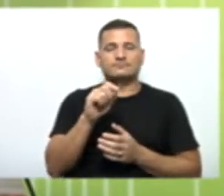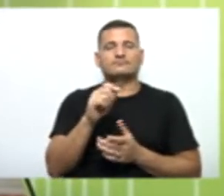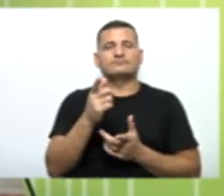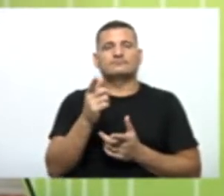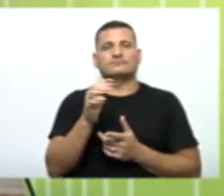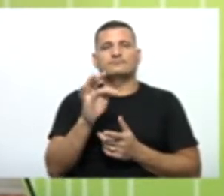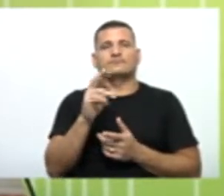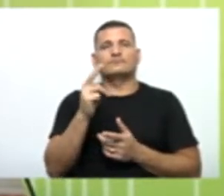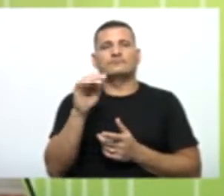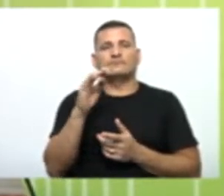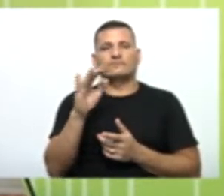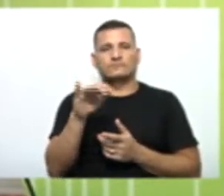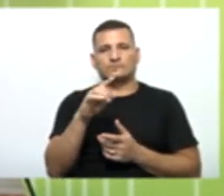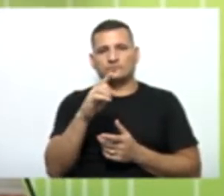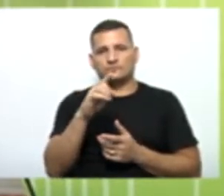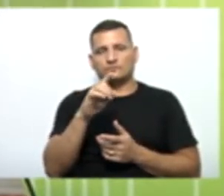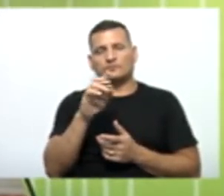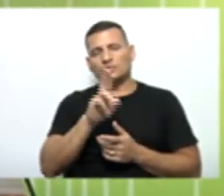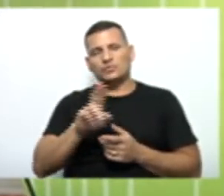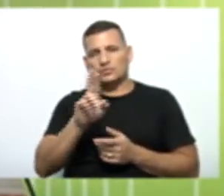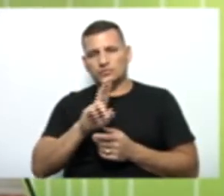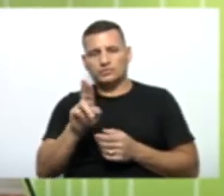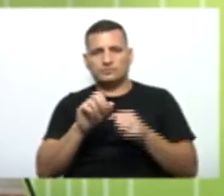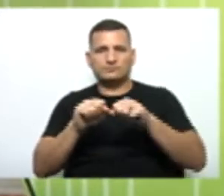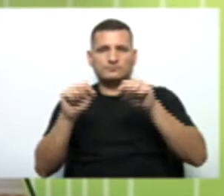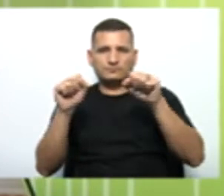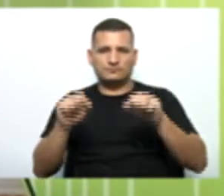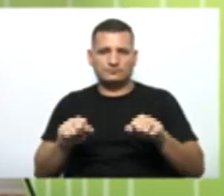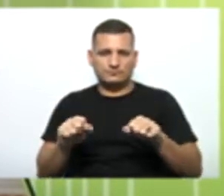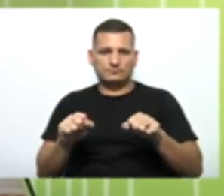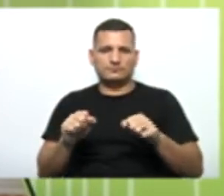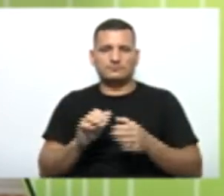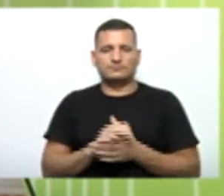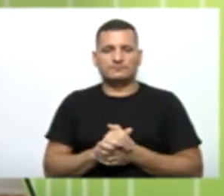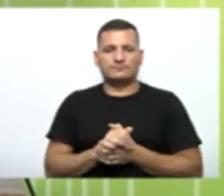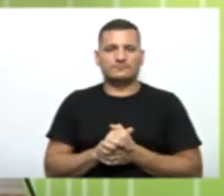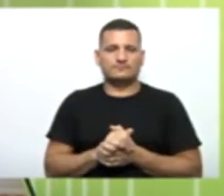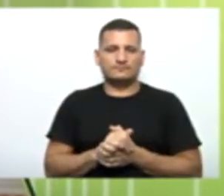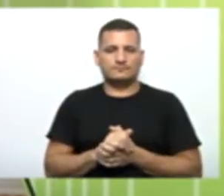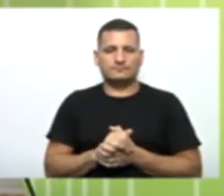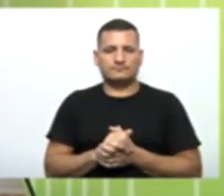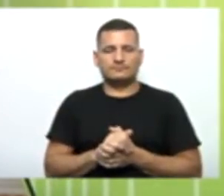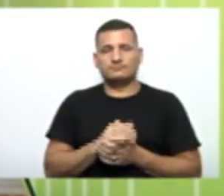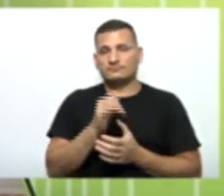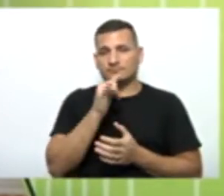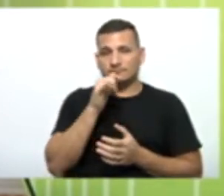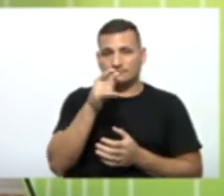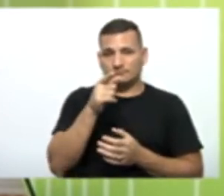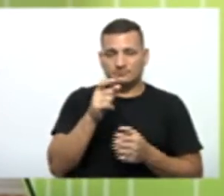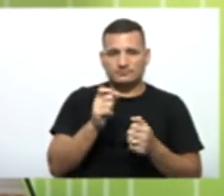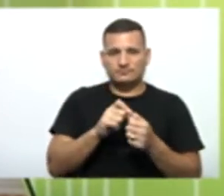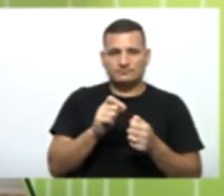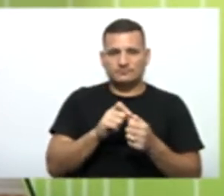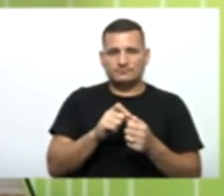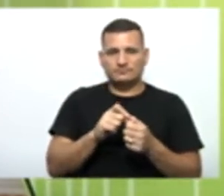funcionalidade do sistema. Como assim funcionalidade? É isso mesmo, por exemplo, você fez análise lá